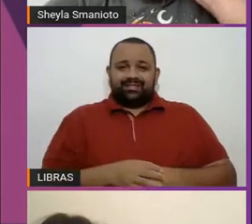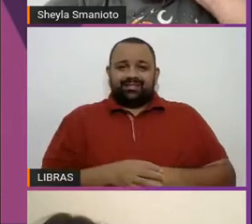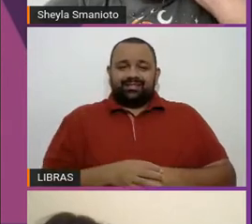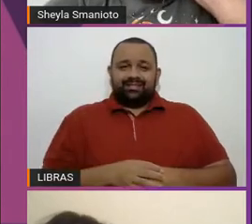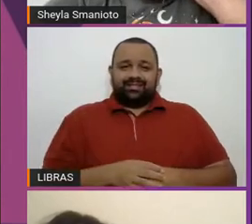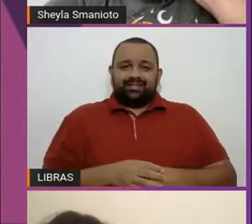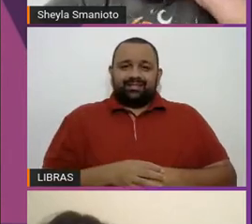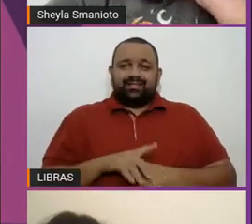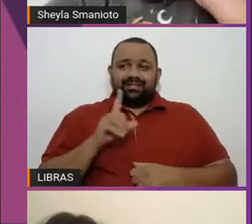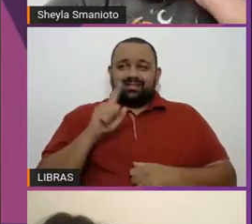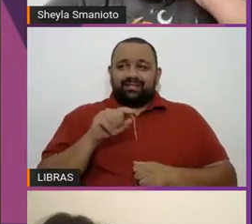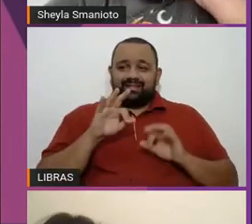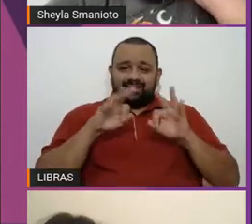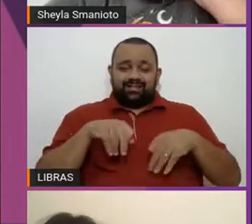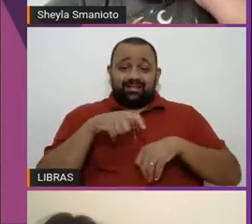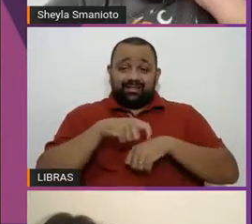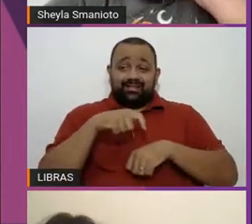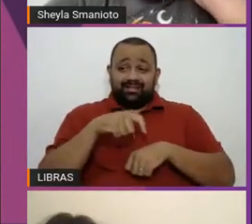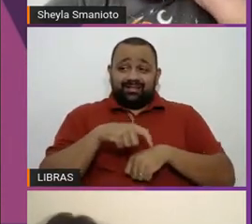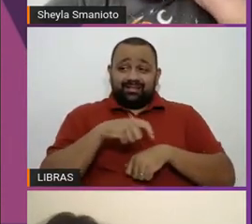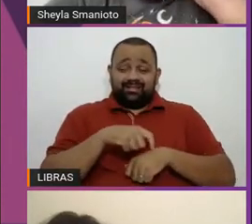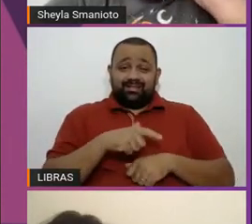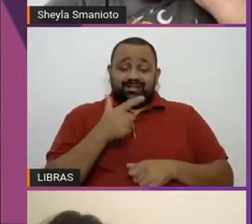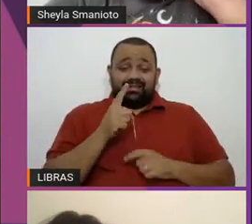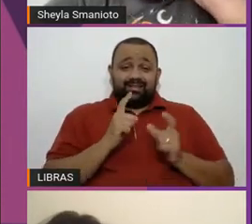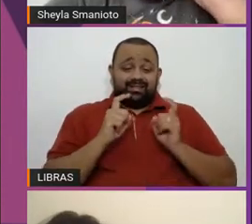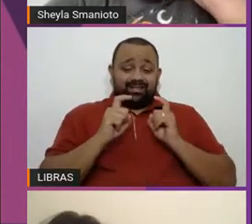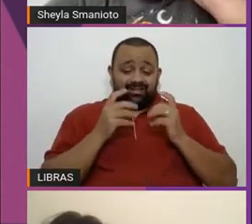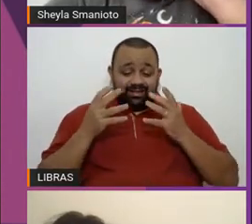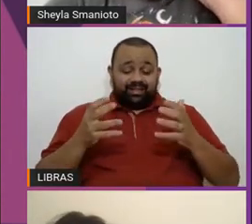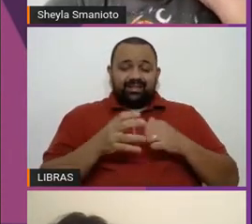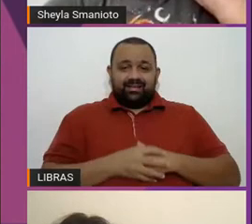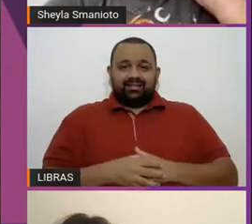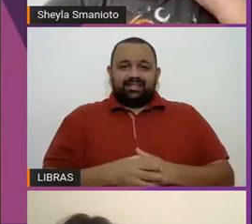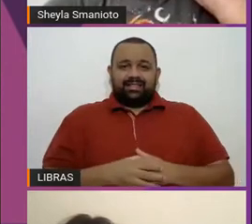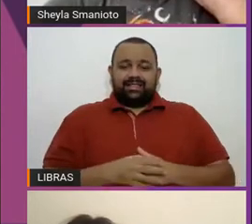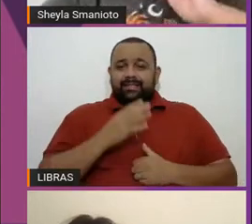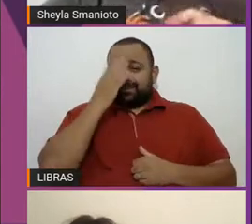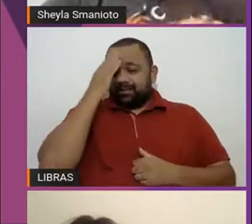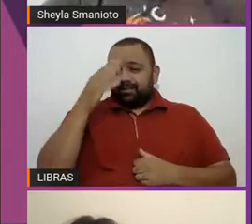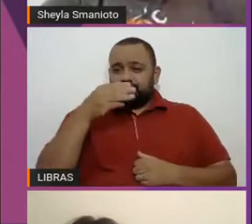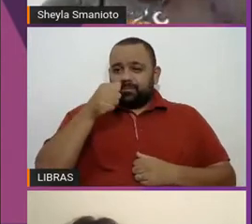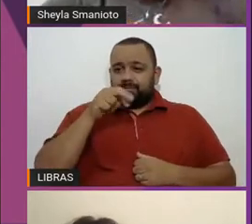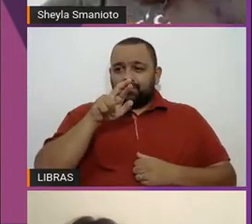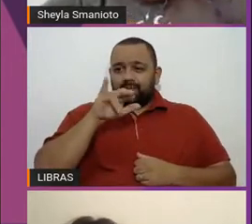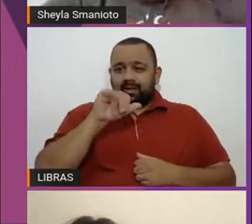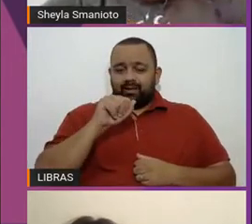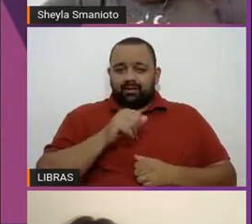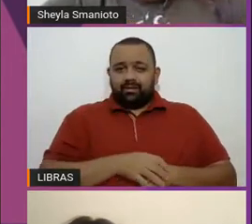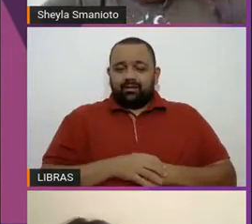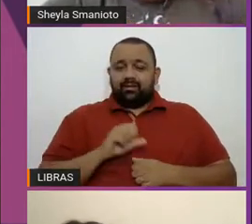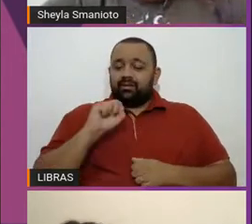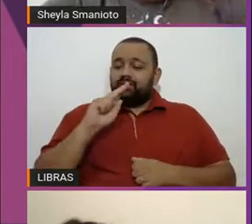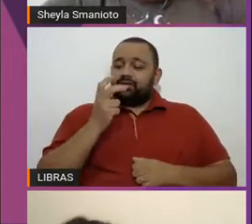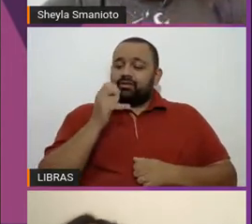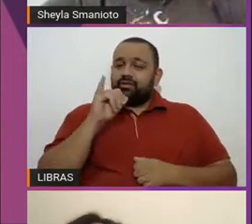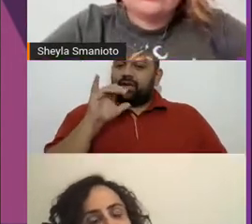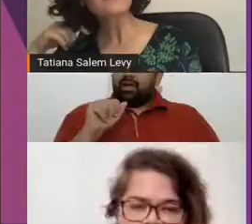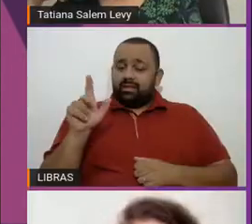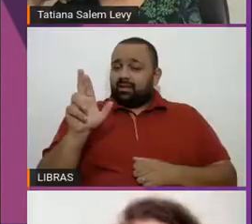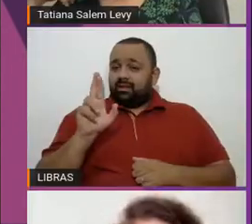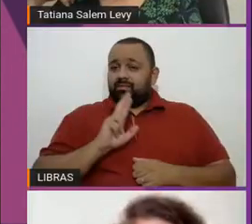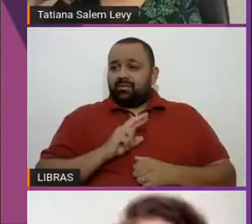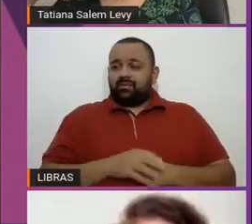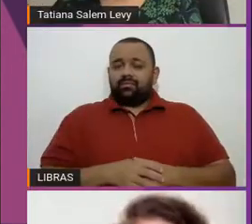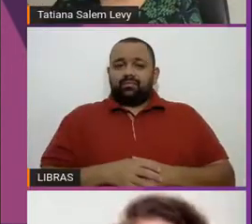canal do nosso tempo né não tem reunião tem isso obrigada Maria José sei lá então quero ver você